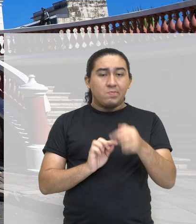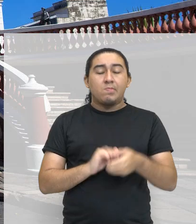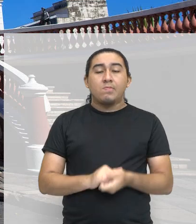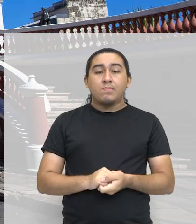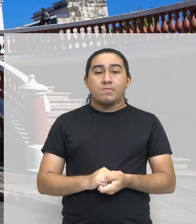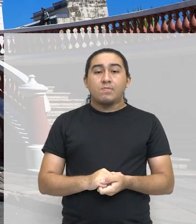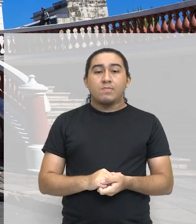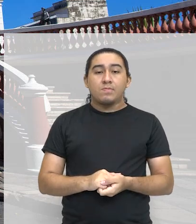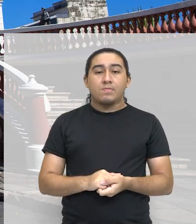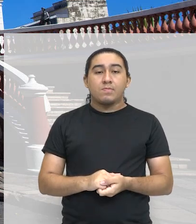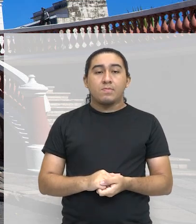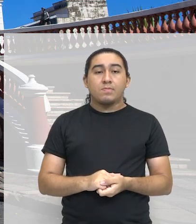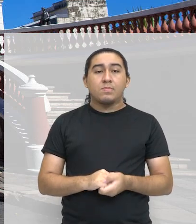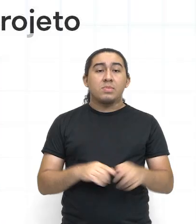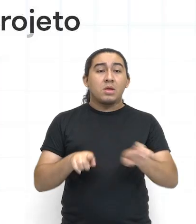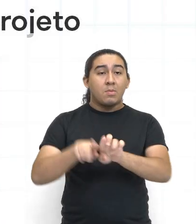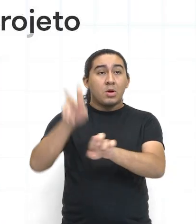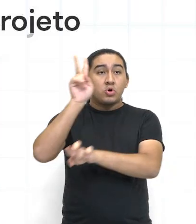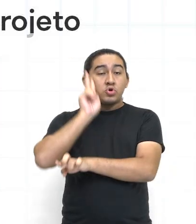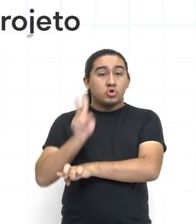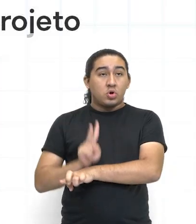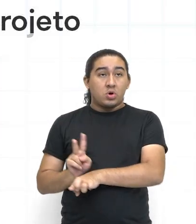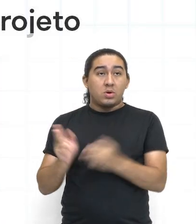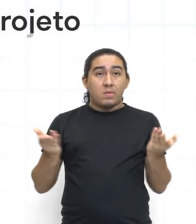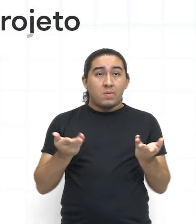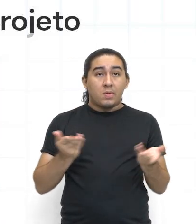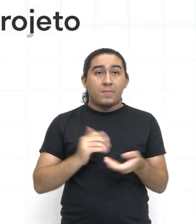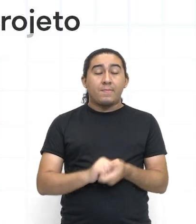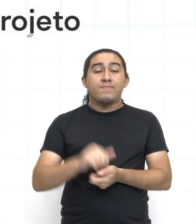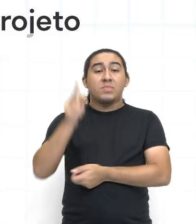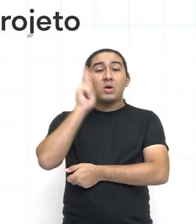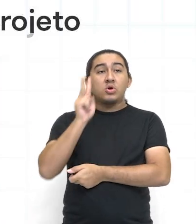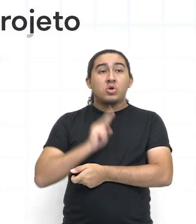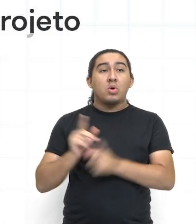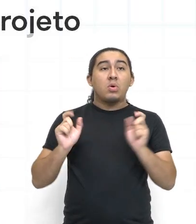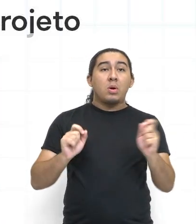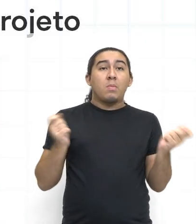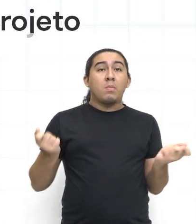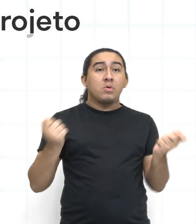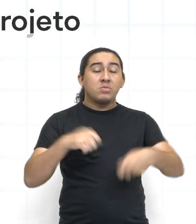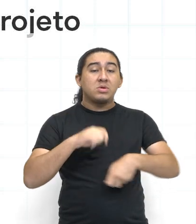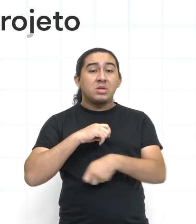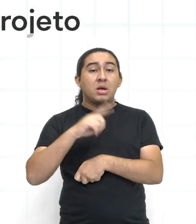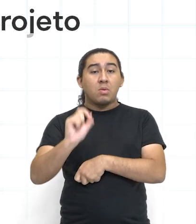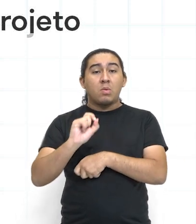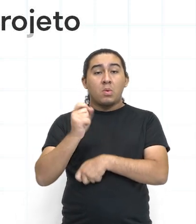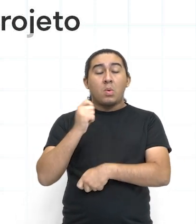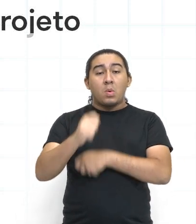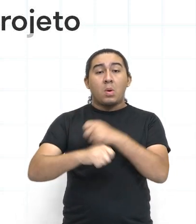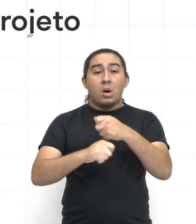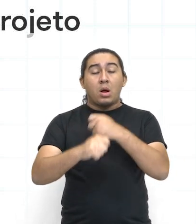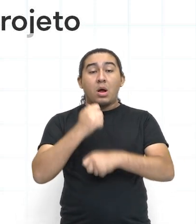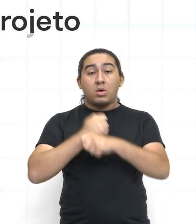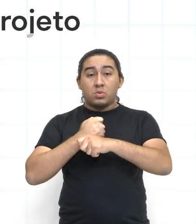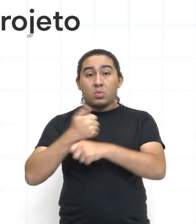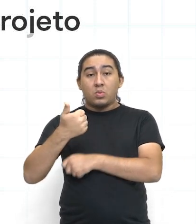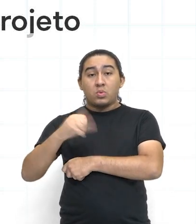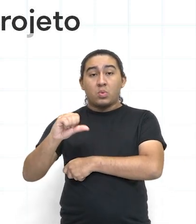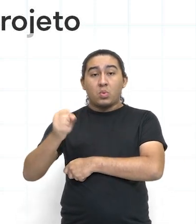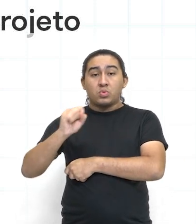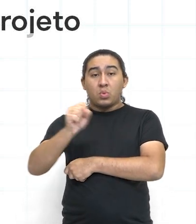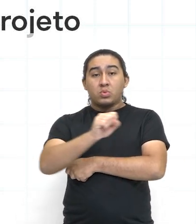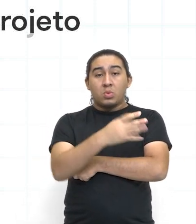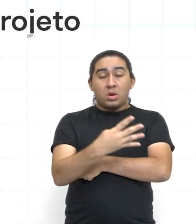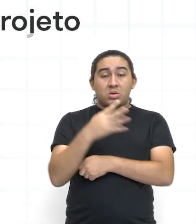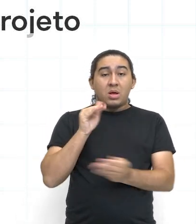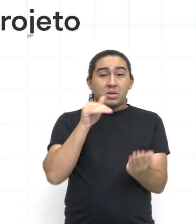dentro desse contexto nós vamos falar sobre a história. Vamos lá? Então a construção ela se deu de 1884